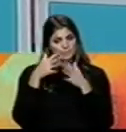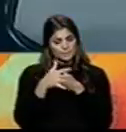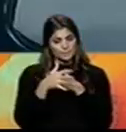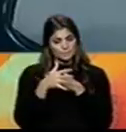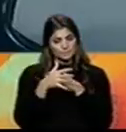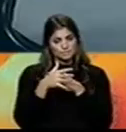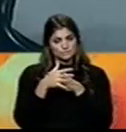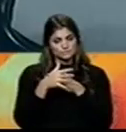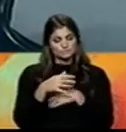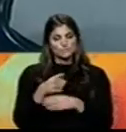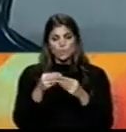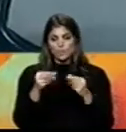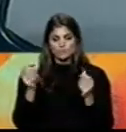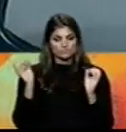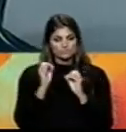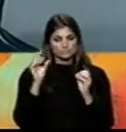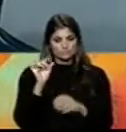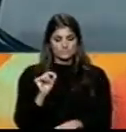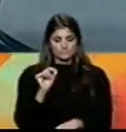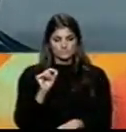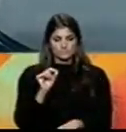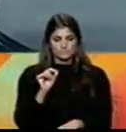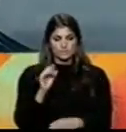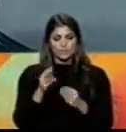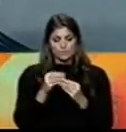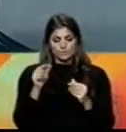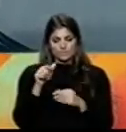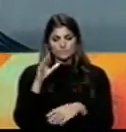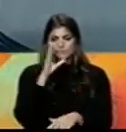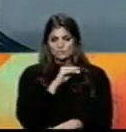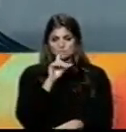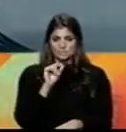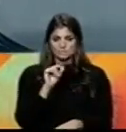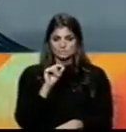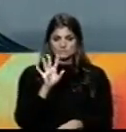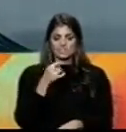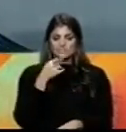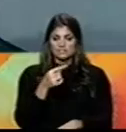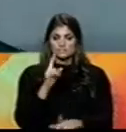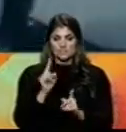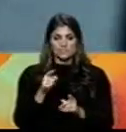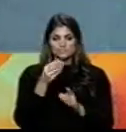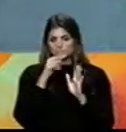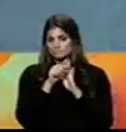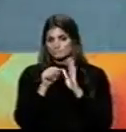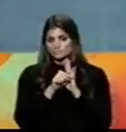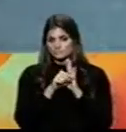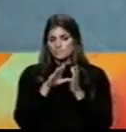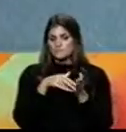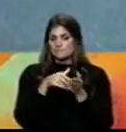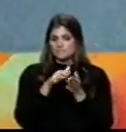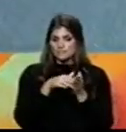não é? Não pomos nenhuma gordura. Aliás, a gordura, tu já viste, a gordura destes pãezinhos, hoje, como eu disse no início da receita, em vez de manteiga vai